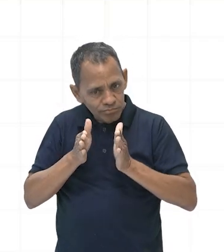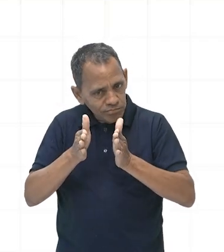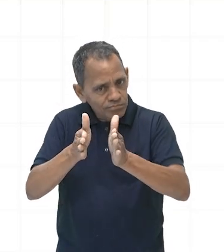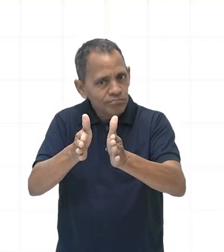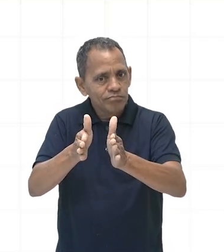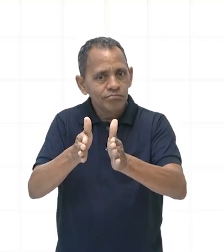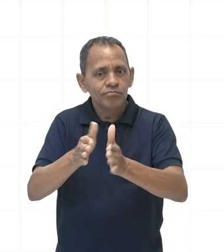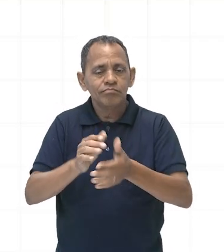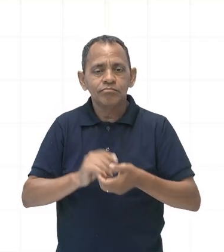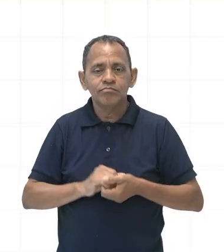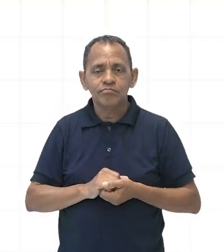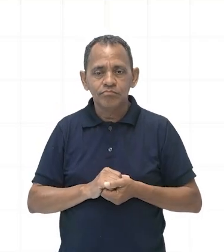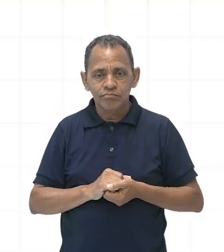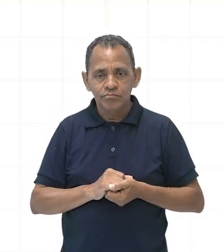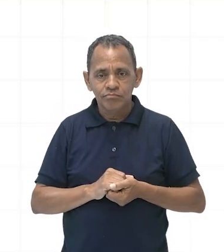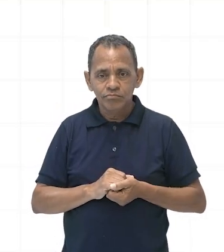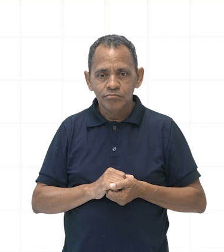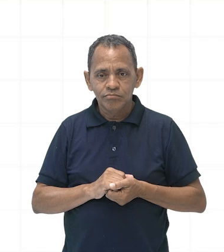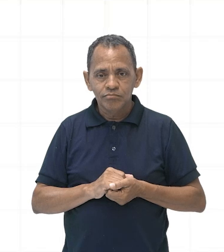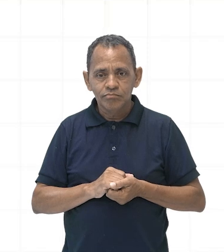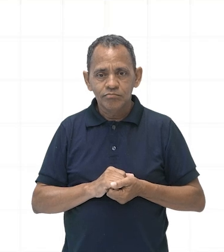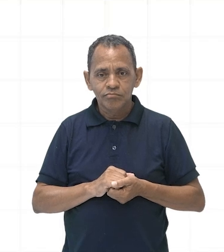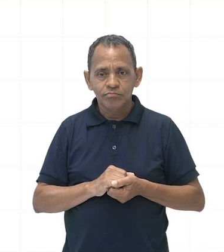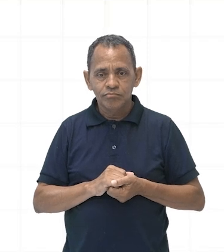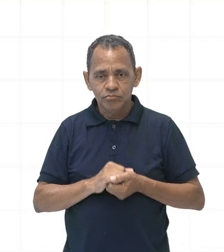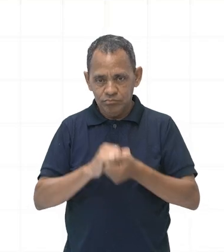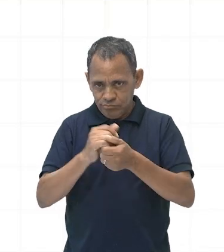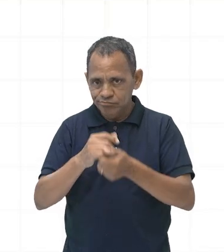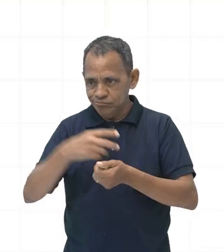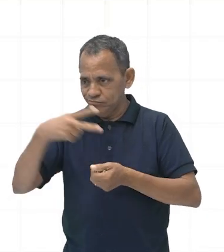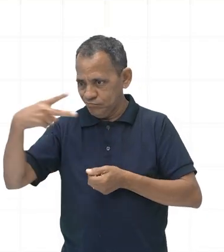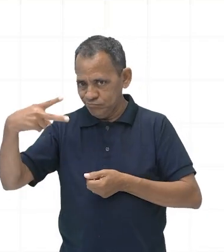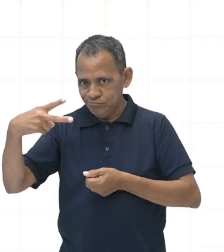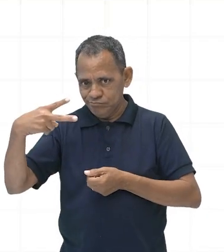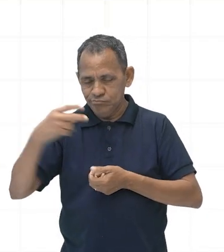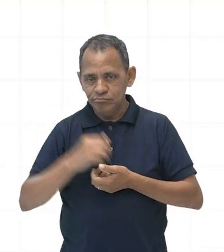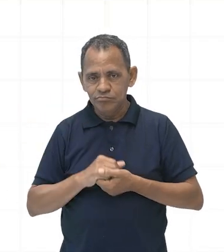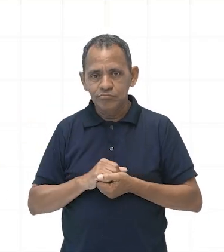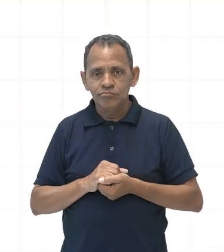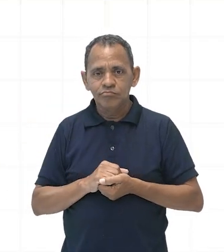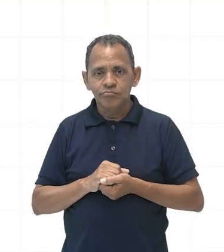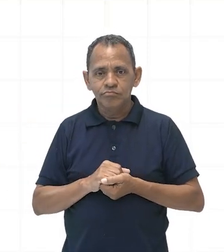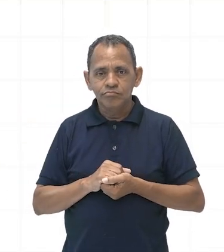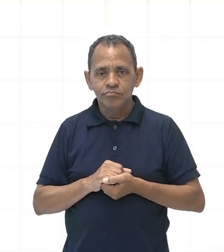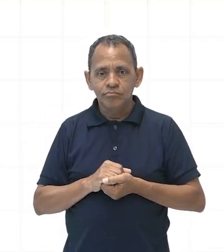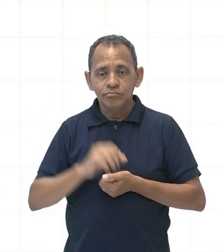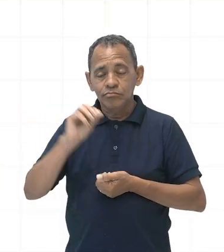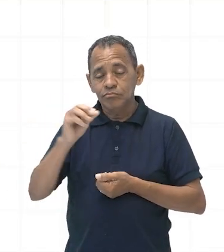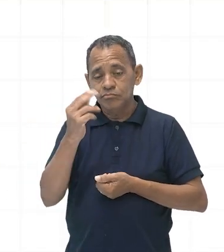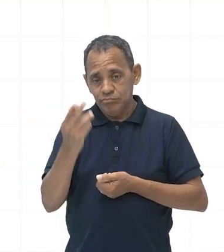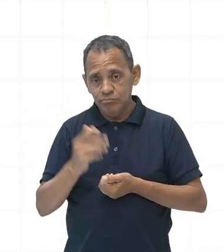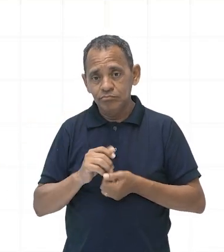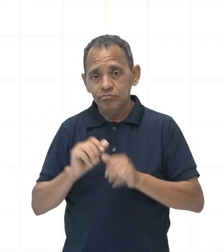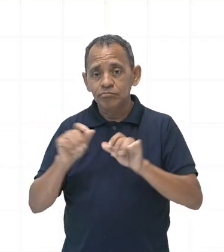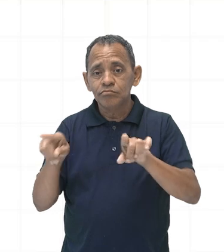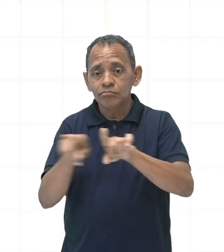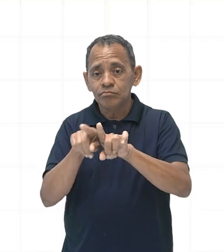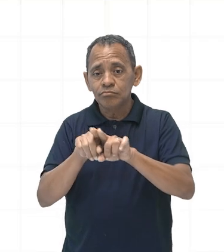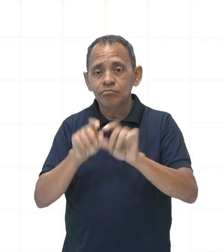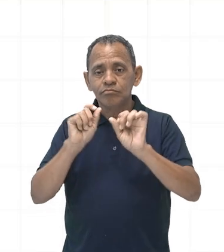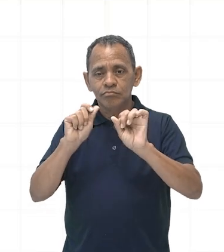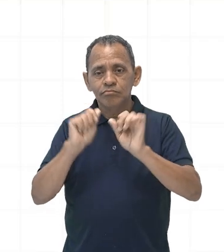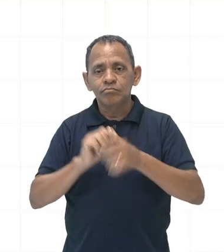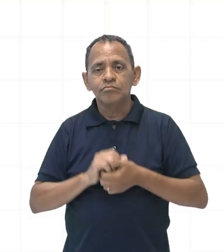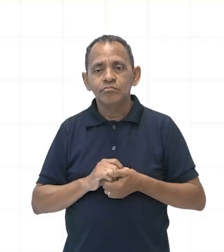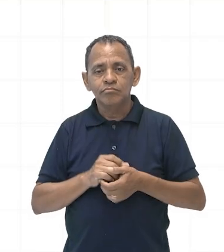direção, ou seja, as duas grandezas estão aumentando, né? Ou também a gente pode indicar aqui por duas